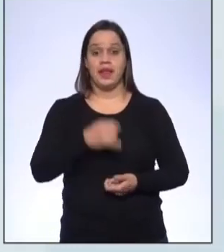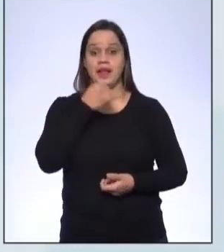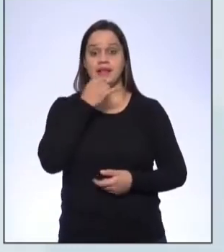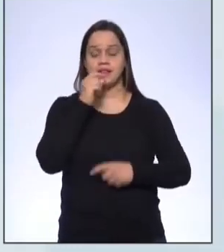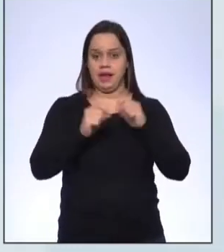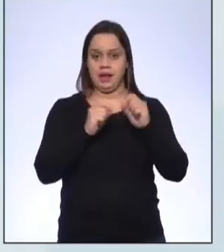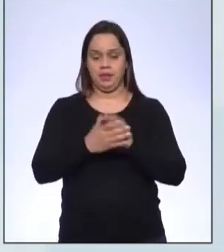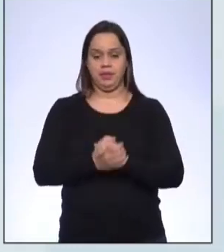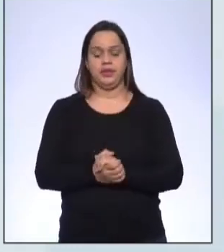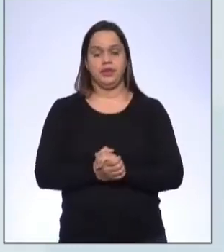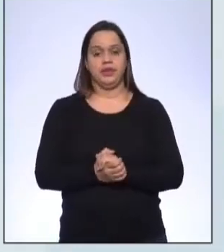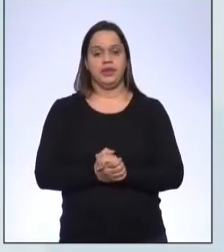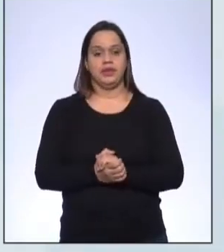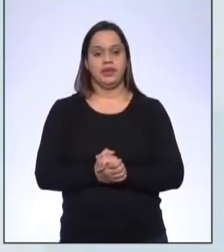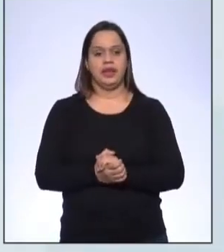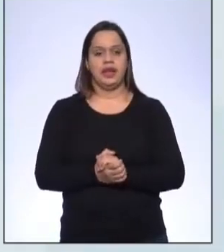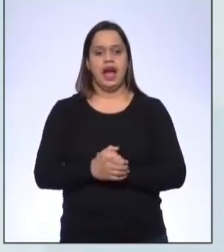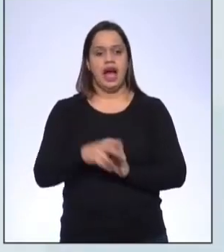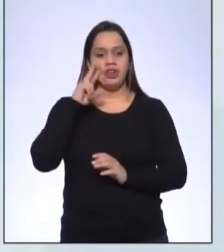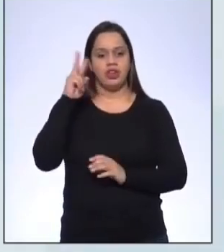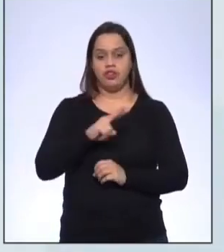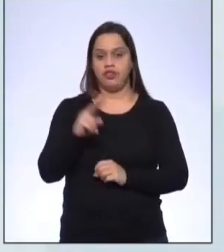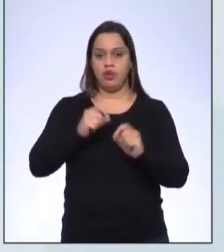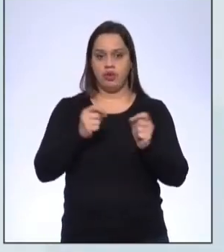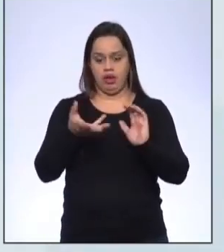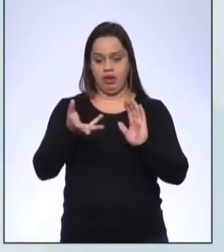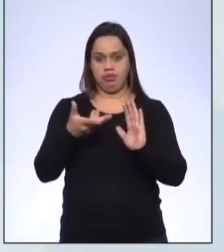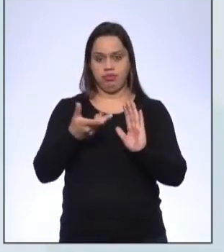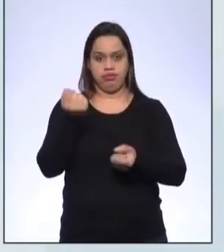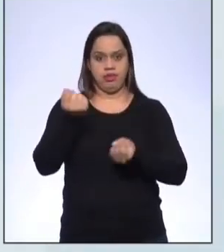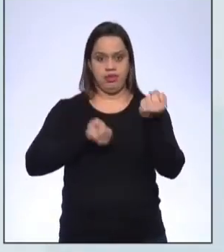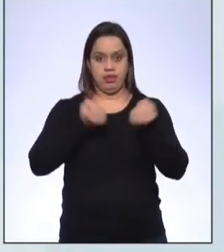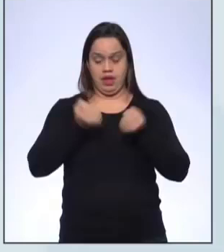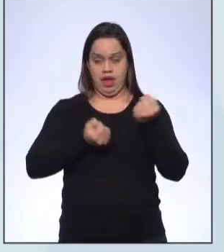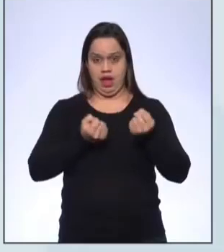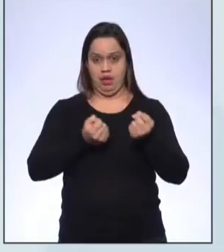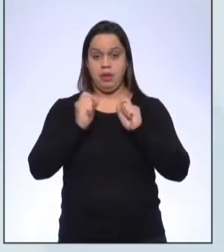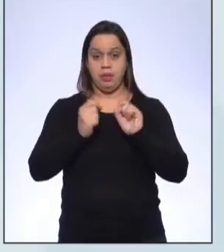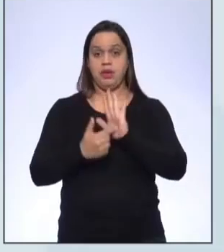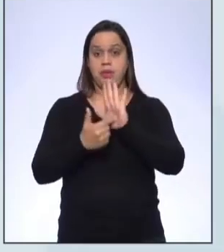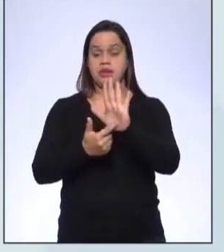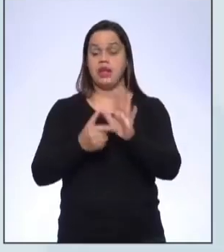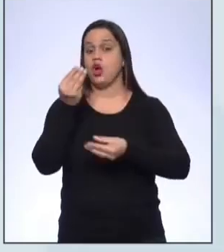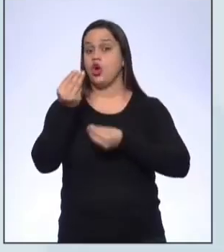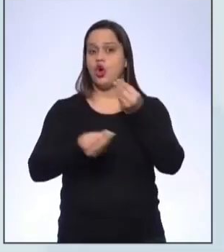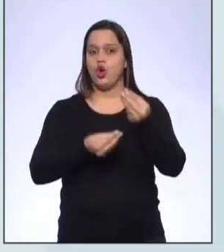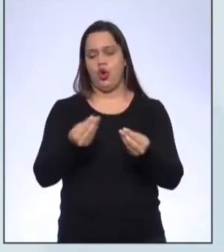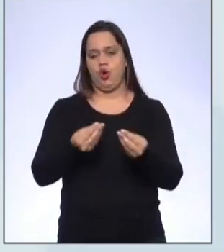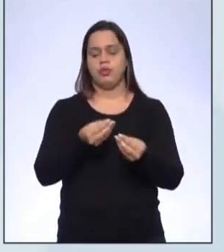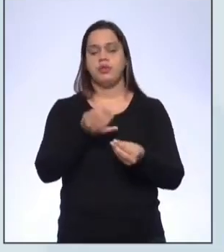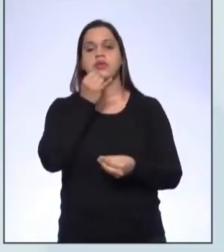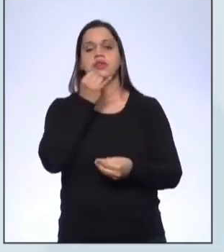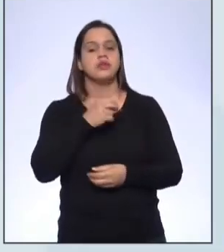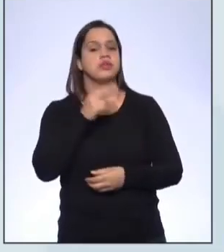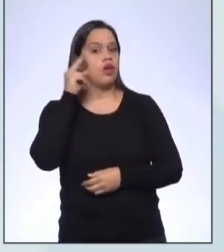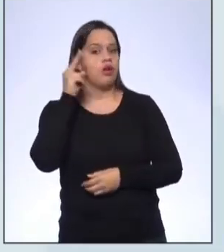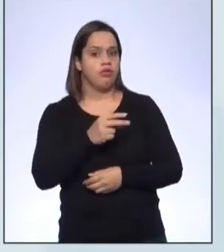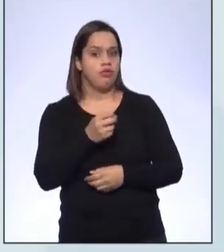podemos verificar a velocidade do carro e essa velocidade pode ser expressa de que forma? Se eu pegar a